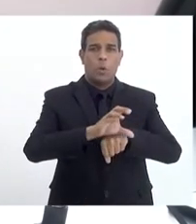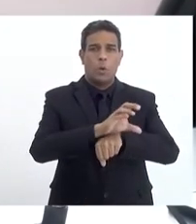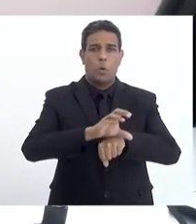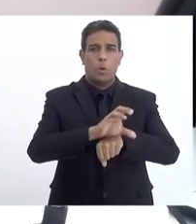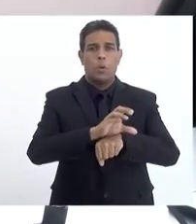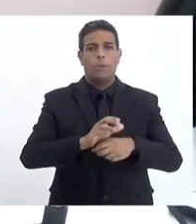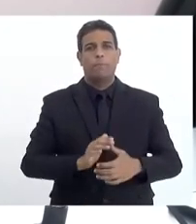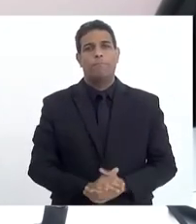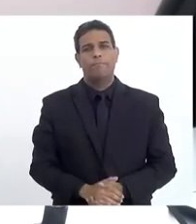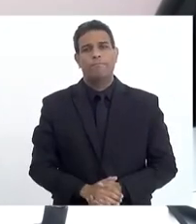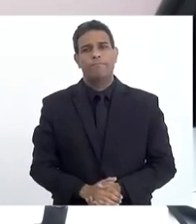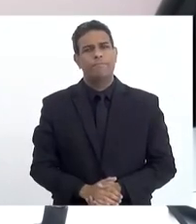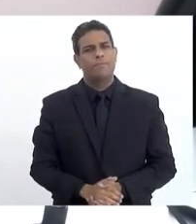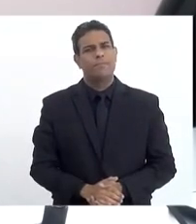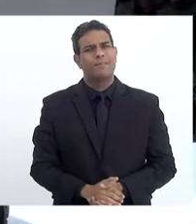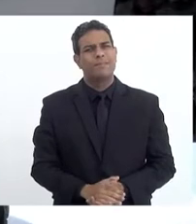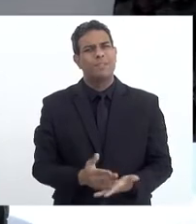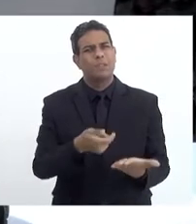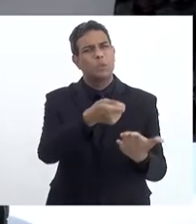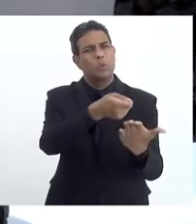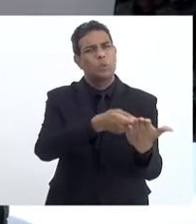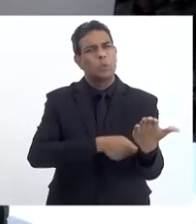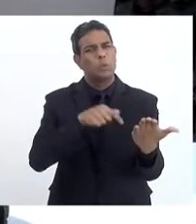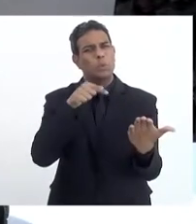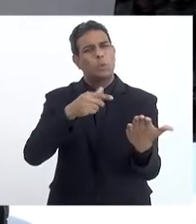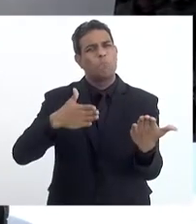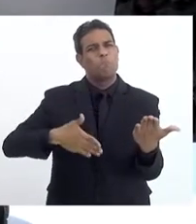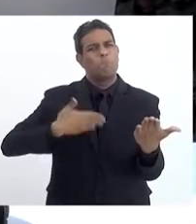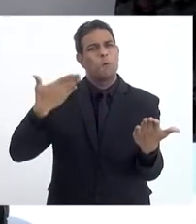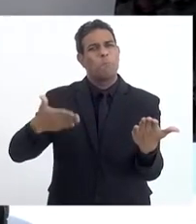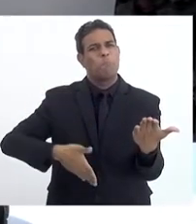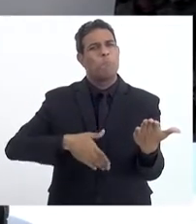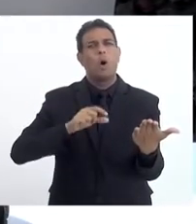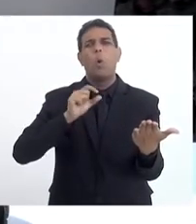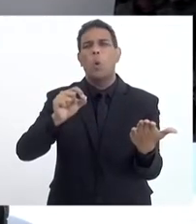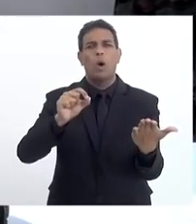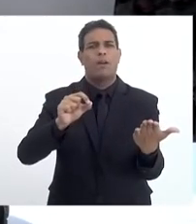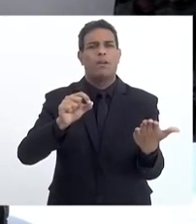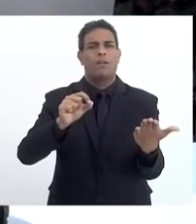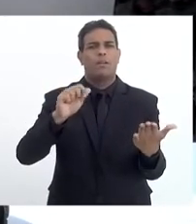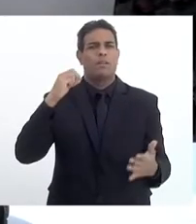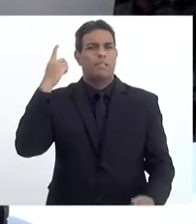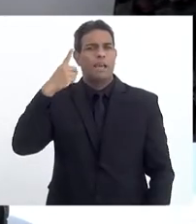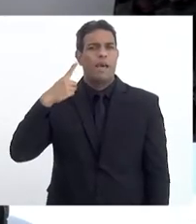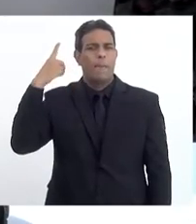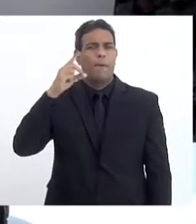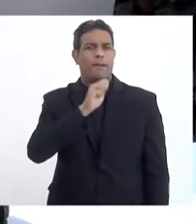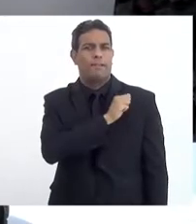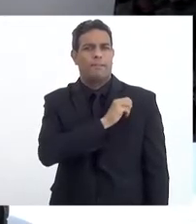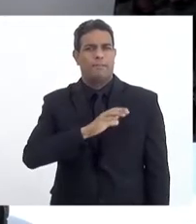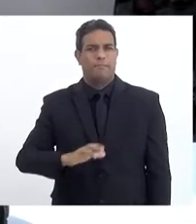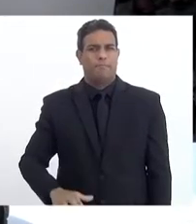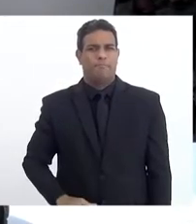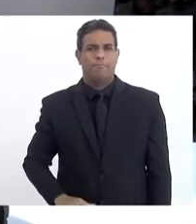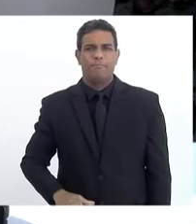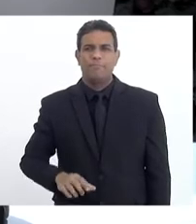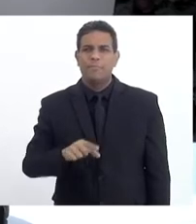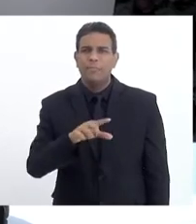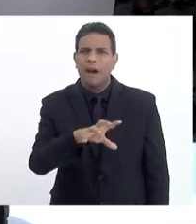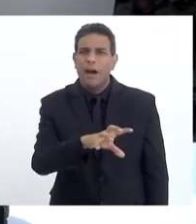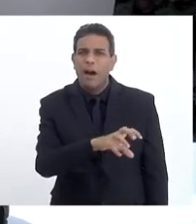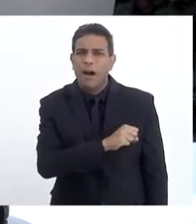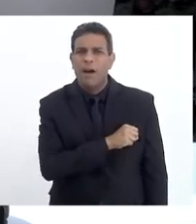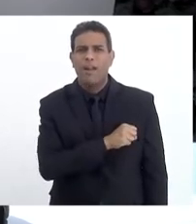Olha, eu estou aqui surpreso pela preferência do deputado André Siciliano. Não sabia que ele tinha essa paixão pelo